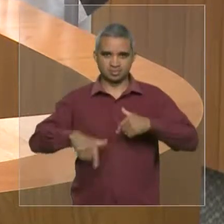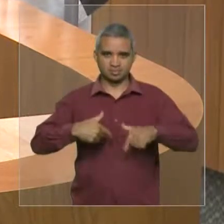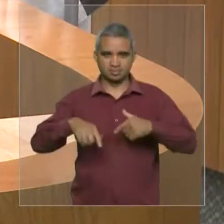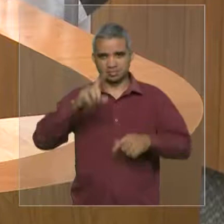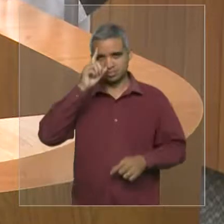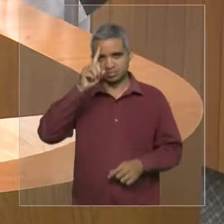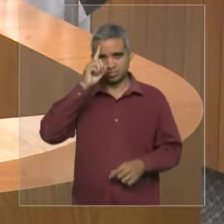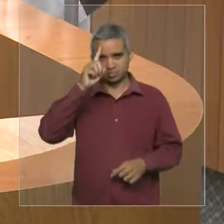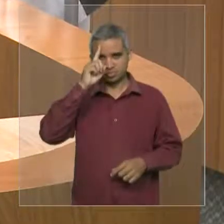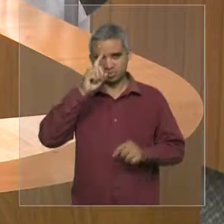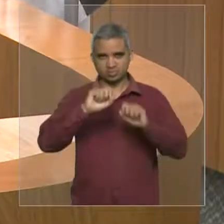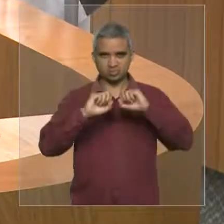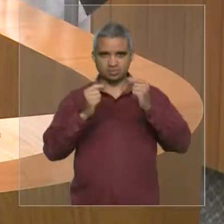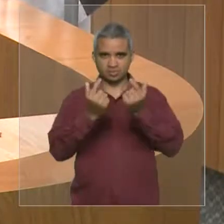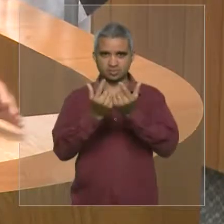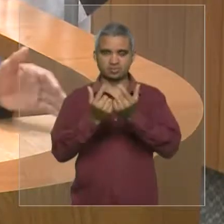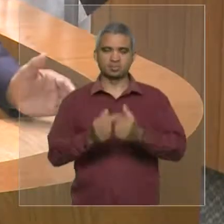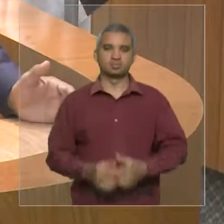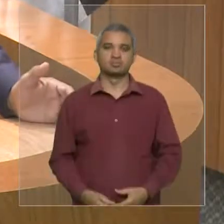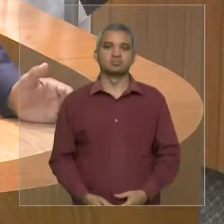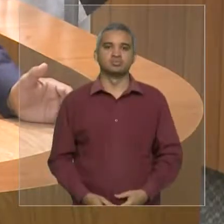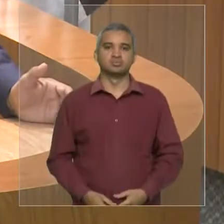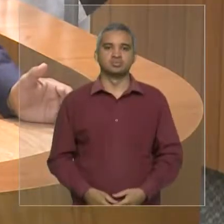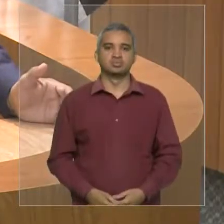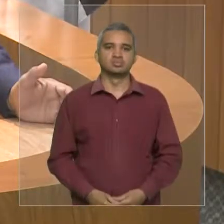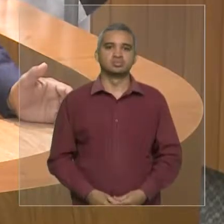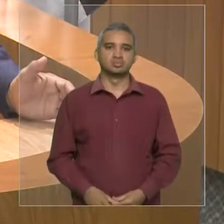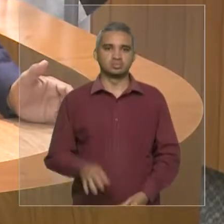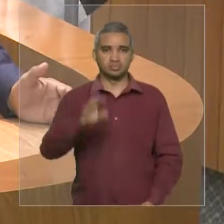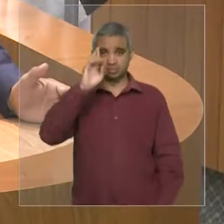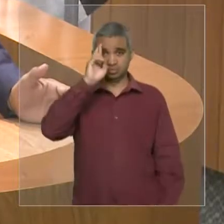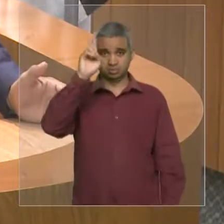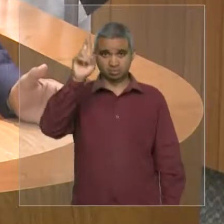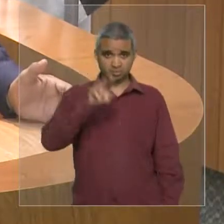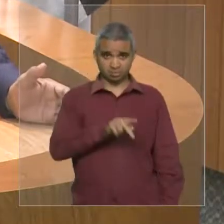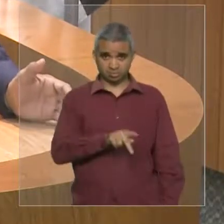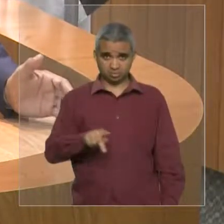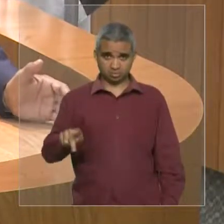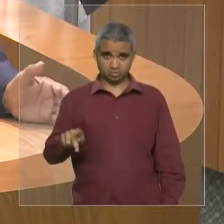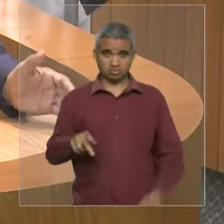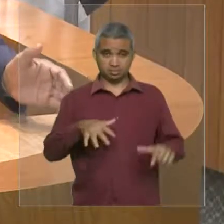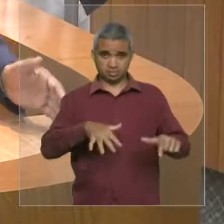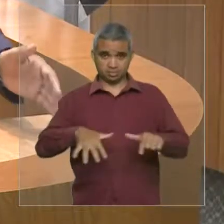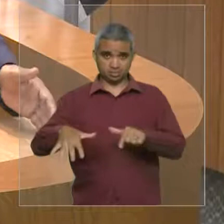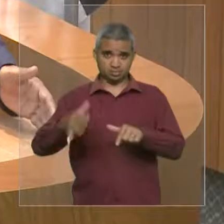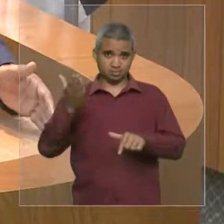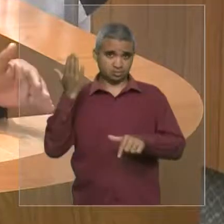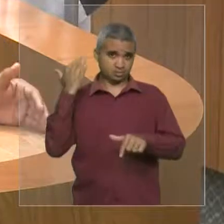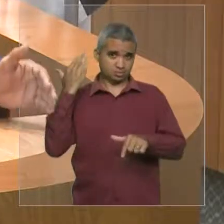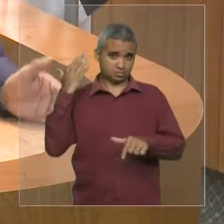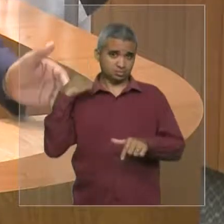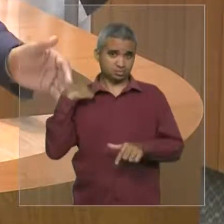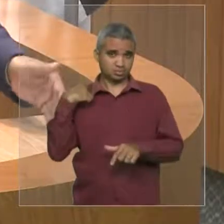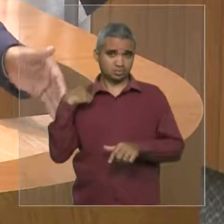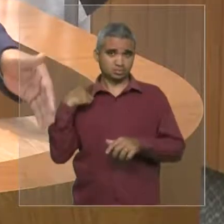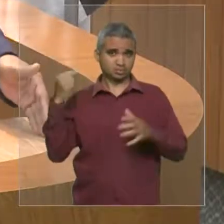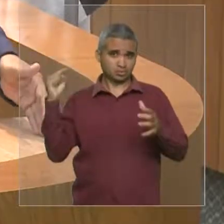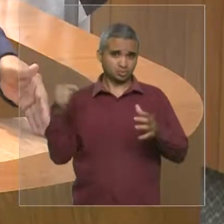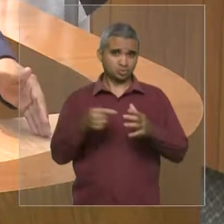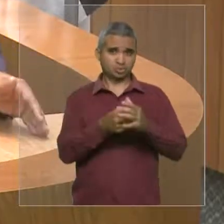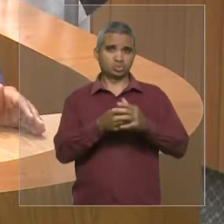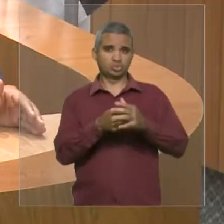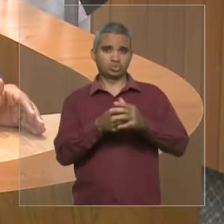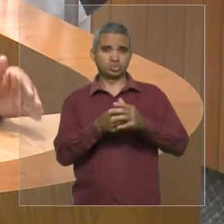diariamente. Senhor presidente, na semana passada eu fiz uma denúncia e vou repetir a denúncia porque até agora não tomaram